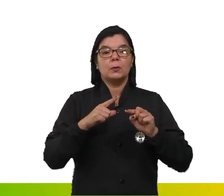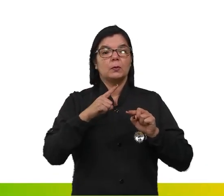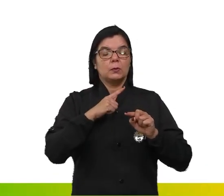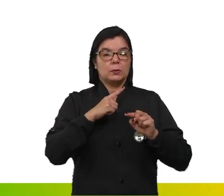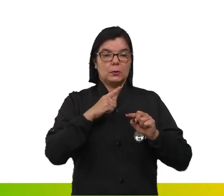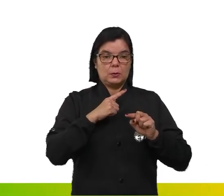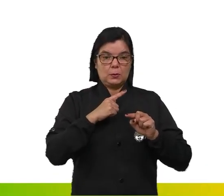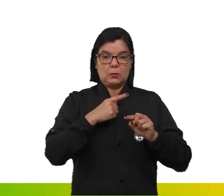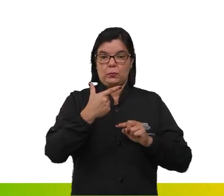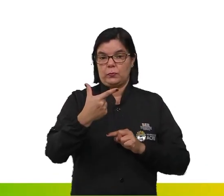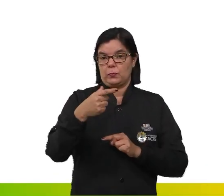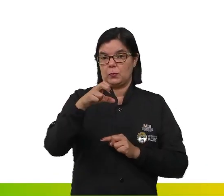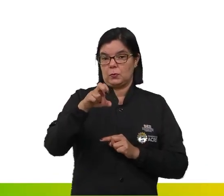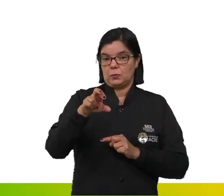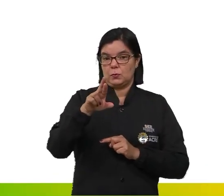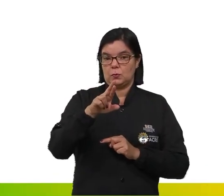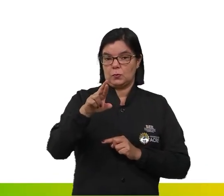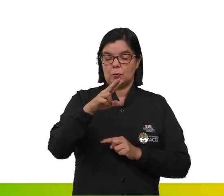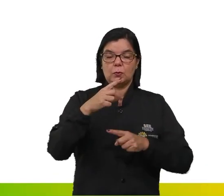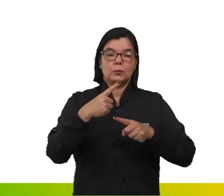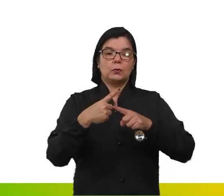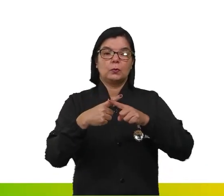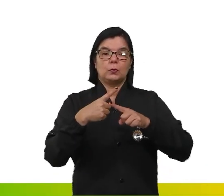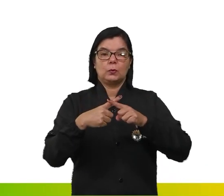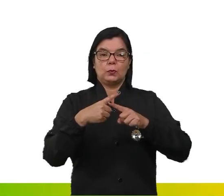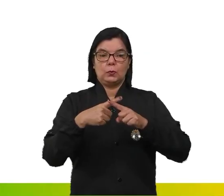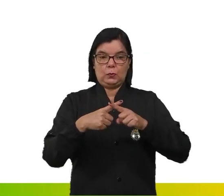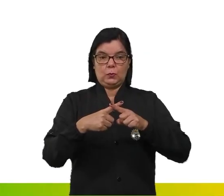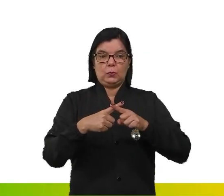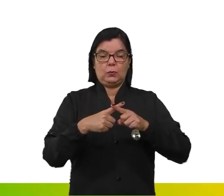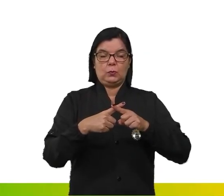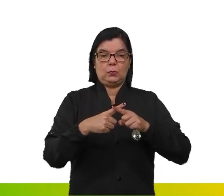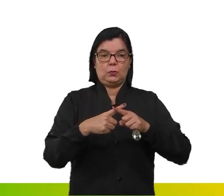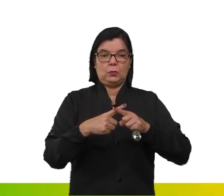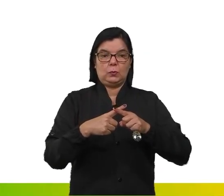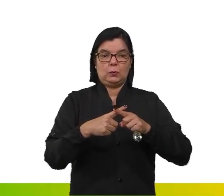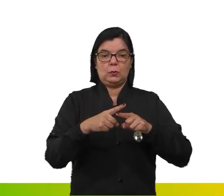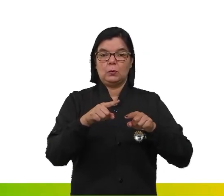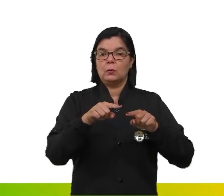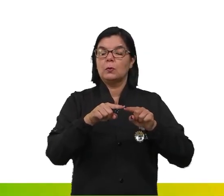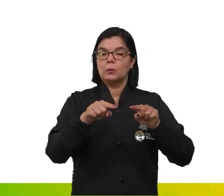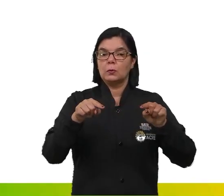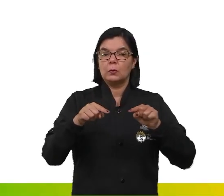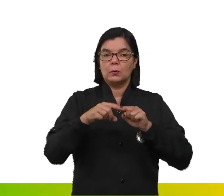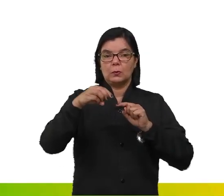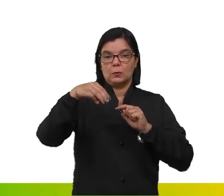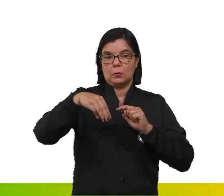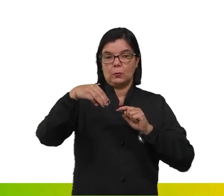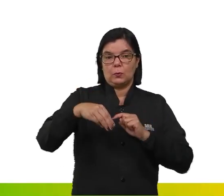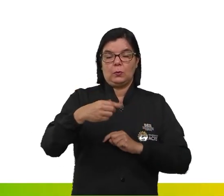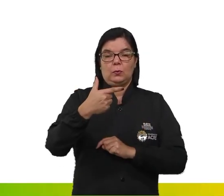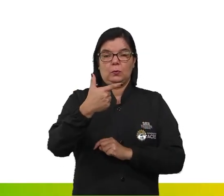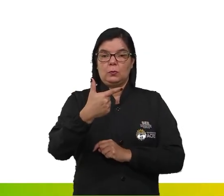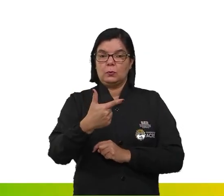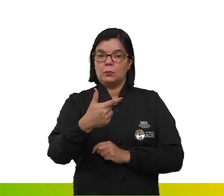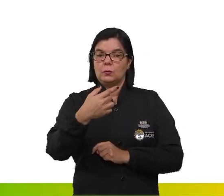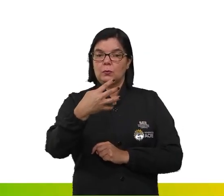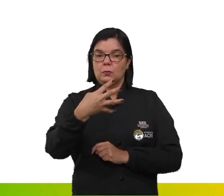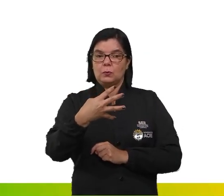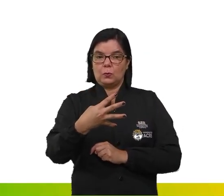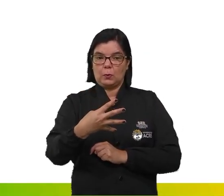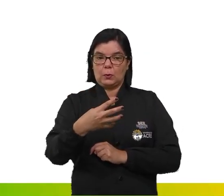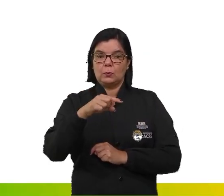você pega R$ 25,00 e multiplica pelo valor, pela área dele em metros quadrados. Aqui,